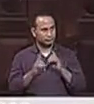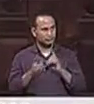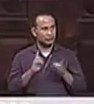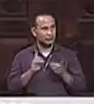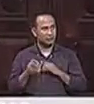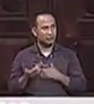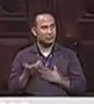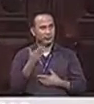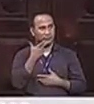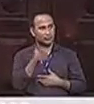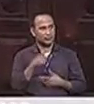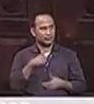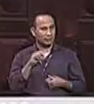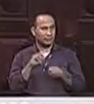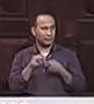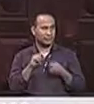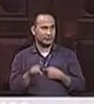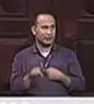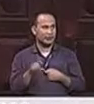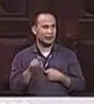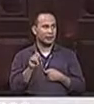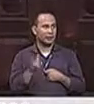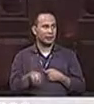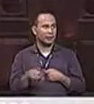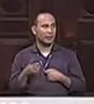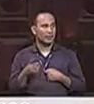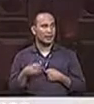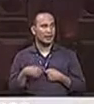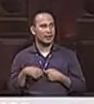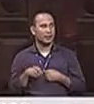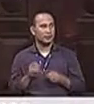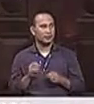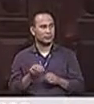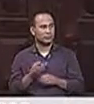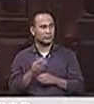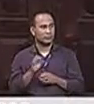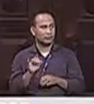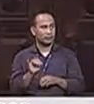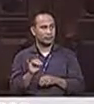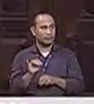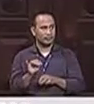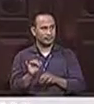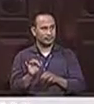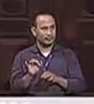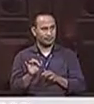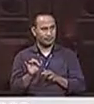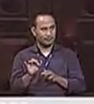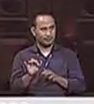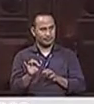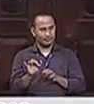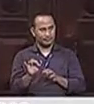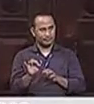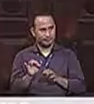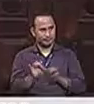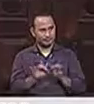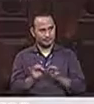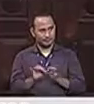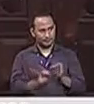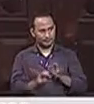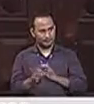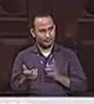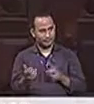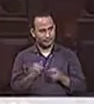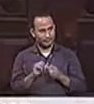no fundo, o que você teria que fazer é pegar uma determinada estrada, fazer um projeto para você resolver o problema da estrada. Mas o que